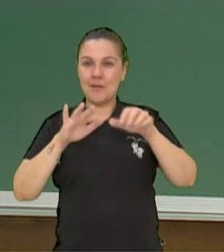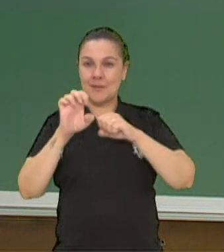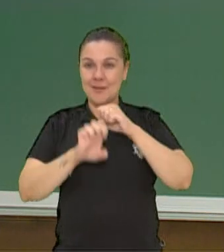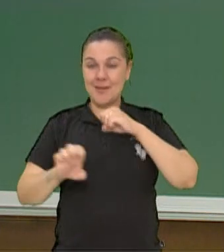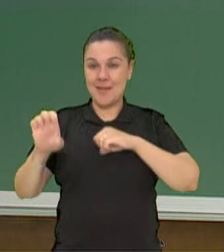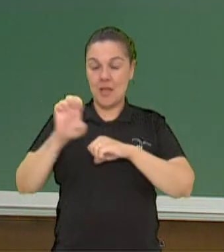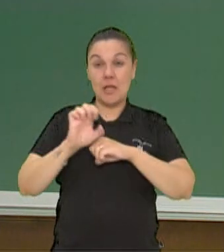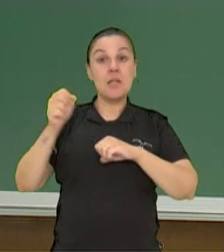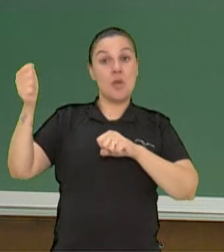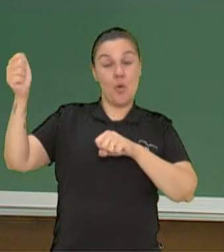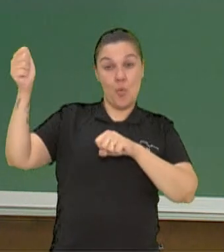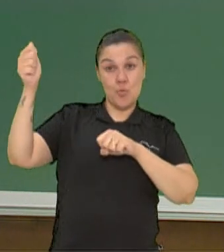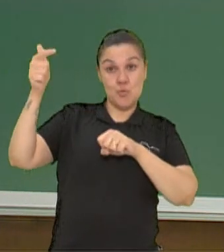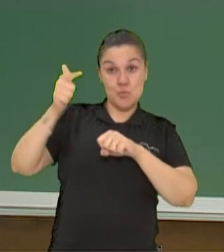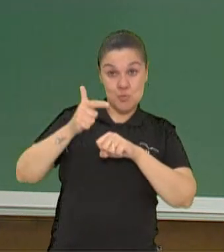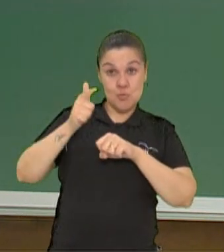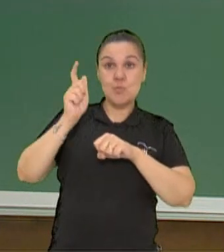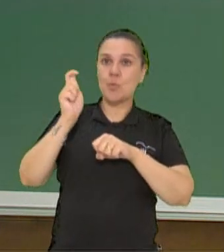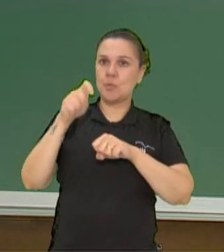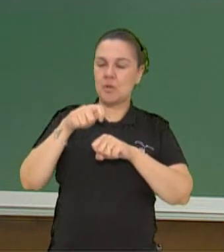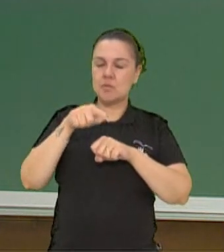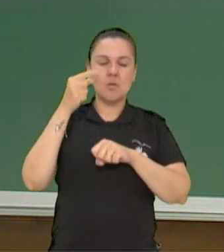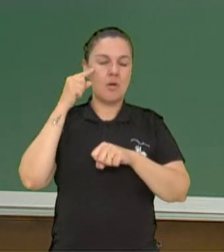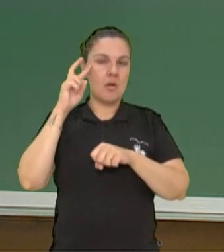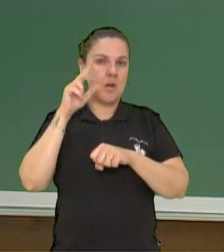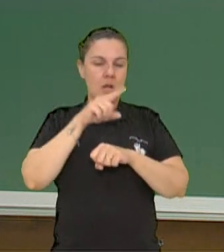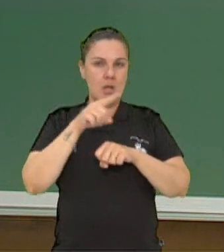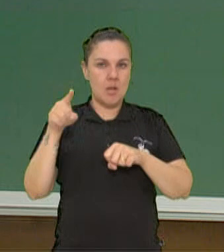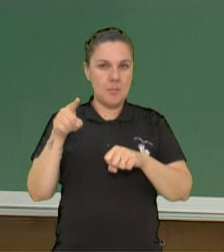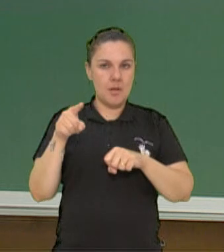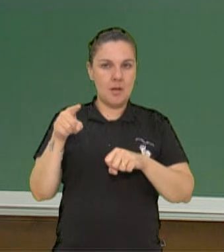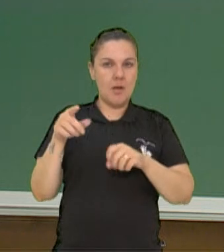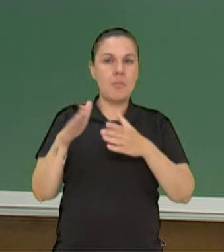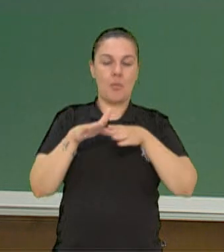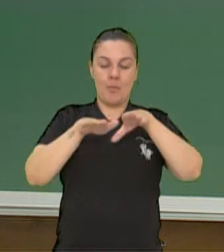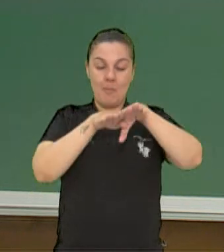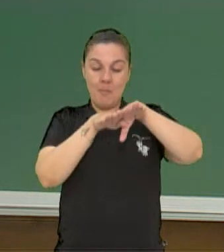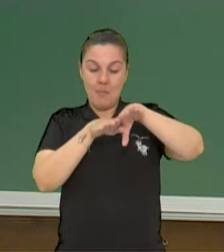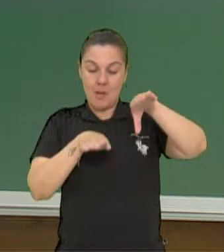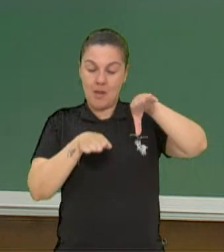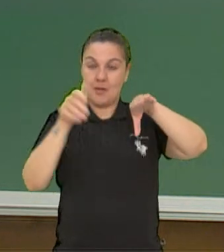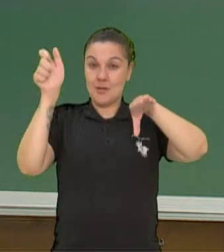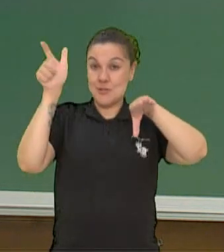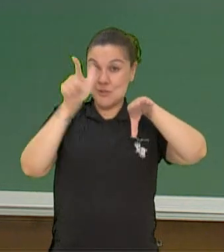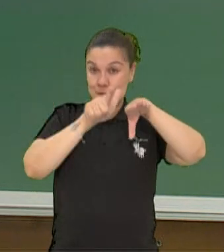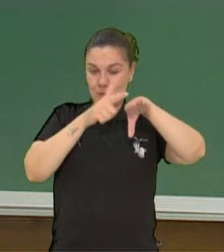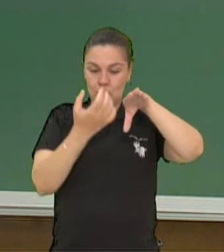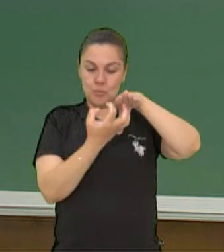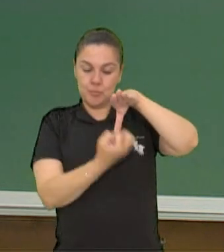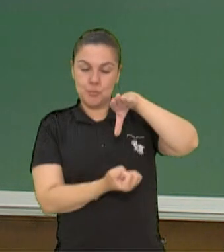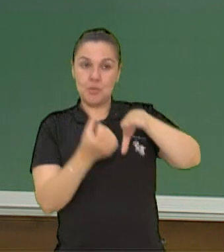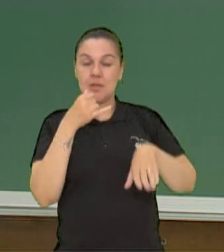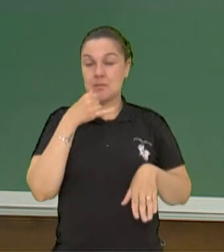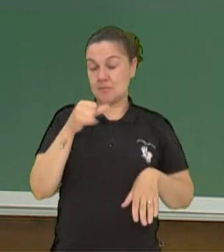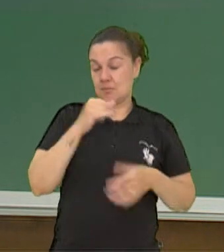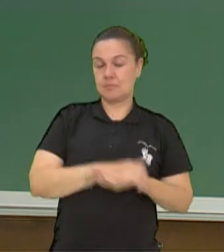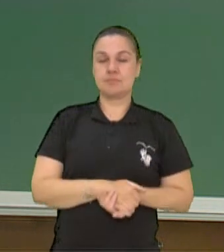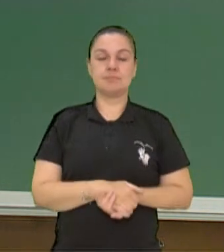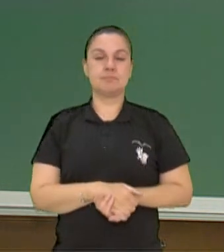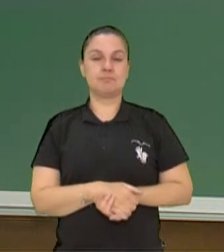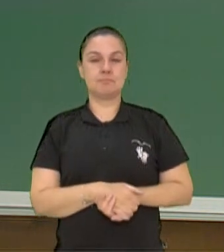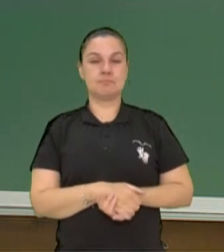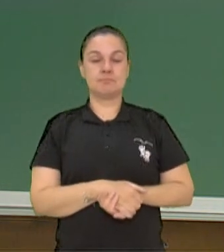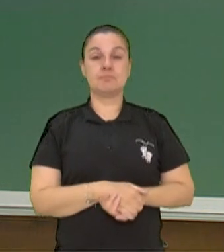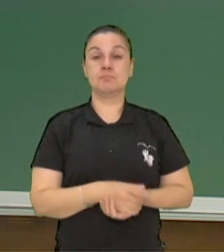é capaz de arrancar alguns elétrons. Só lembrar das placas fotovoltaicas, pessoal. Claro, o Einstein, pessoal,